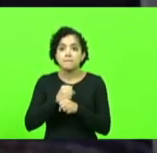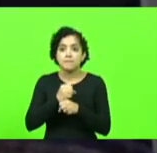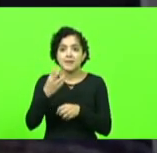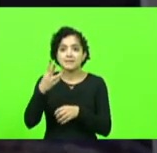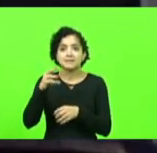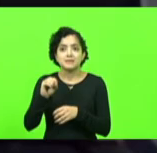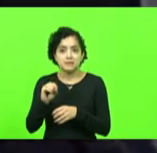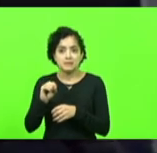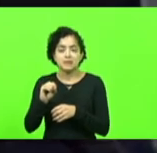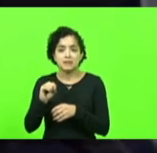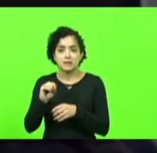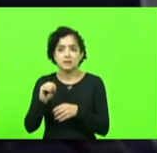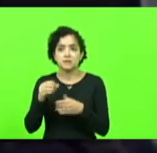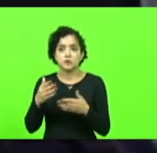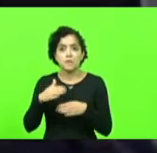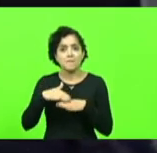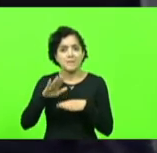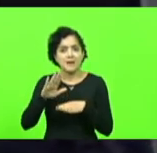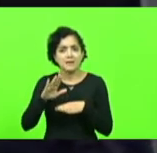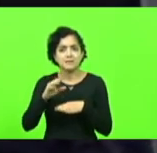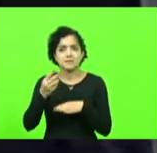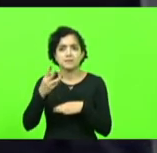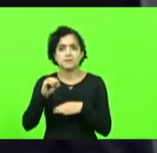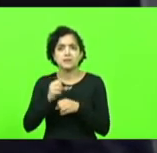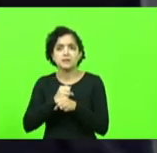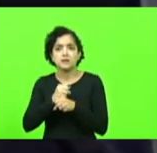anos, né, há mais de 30 anos